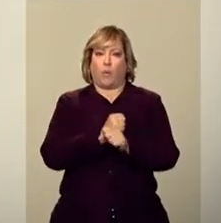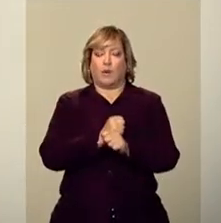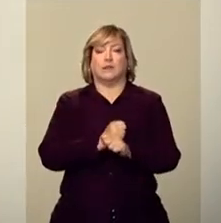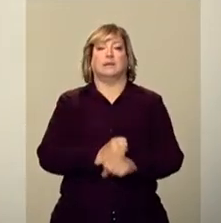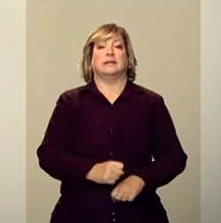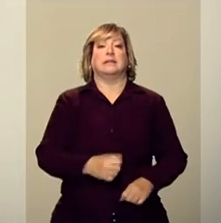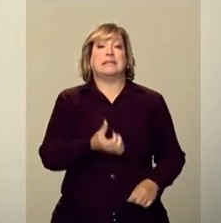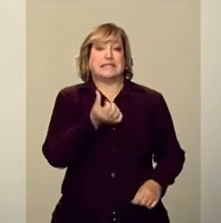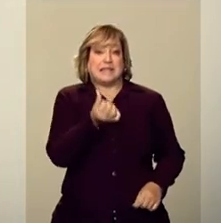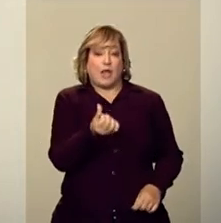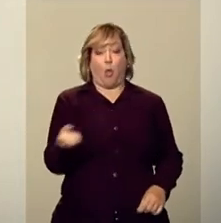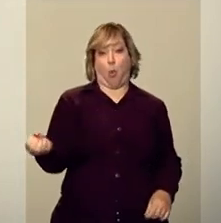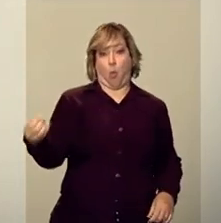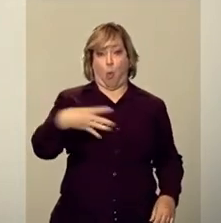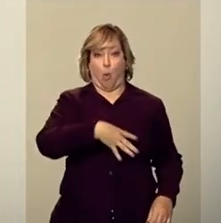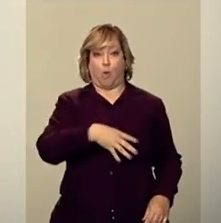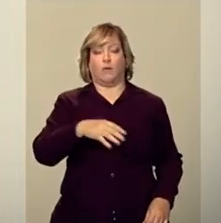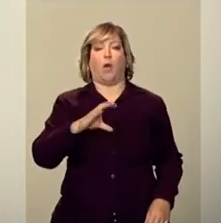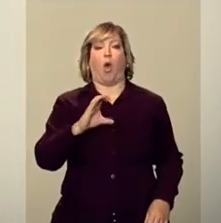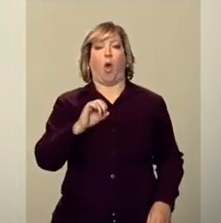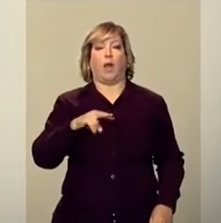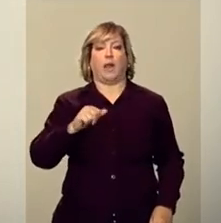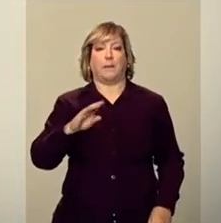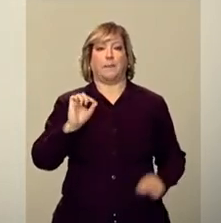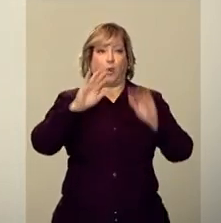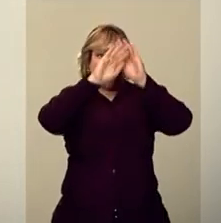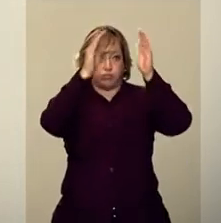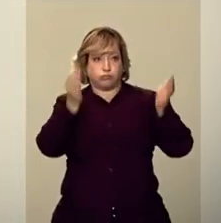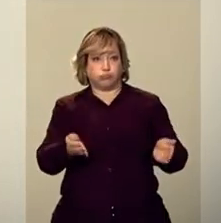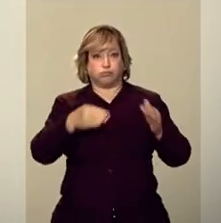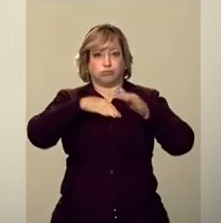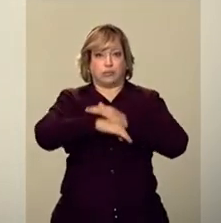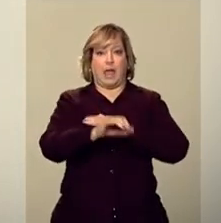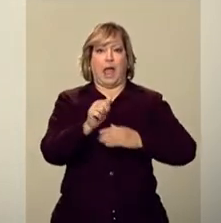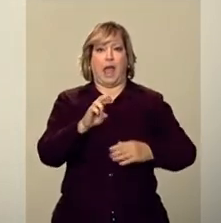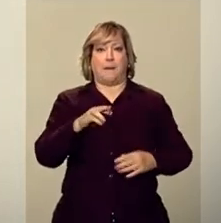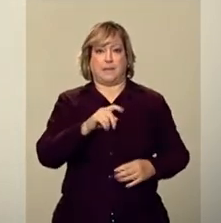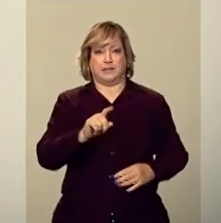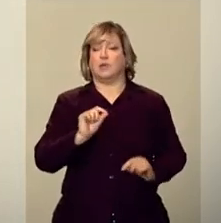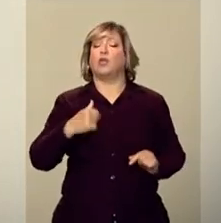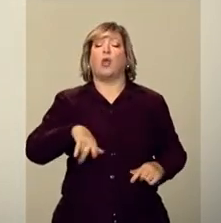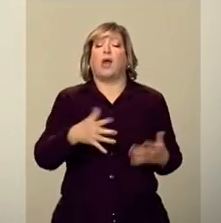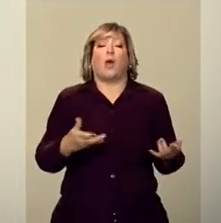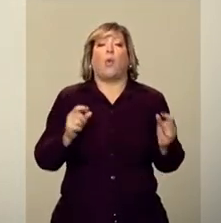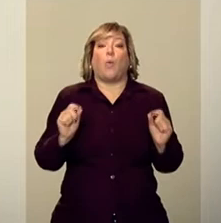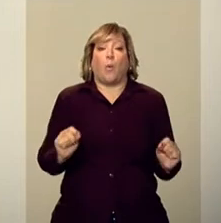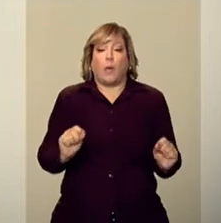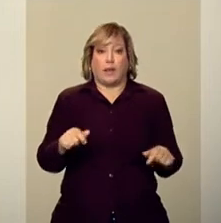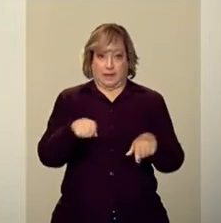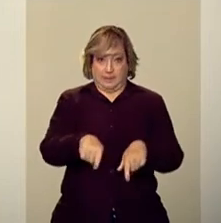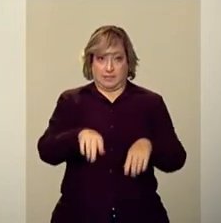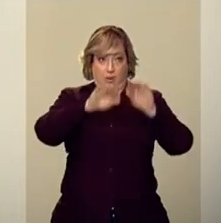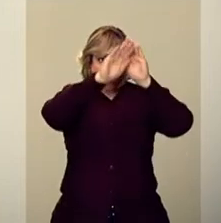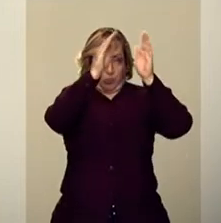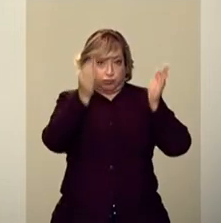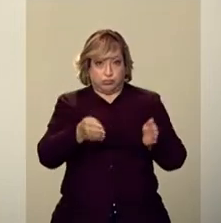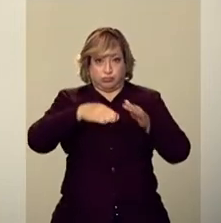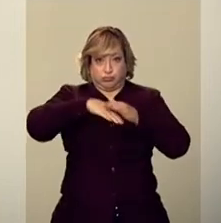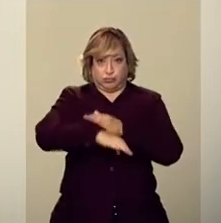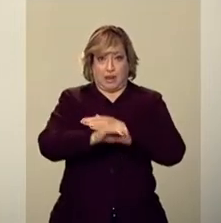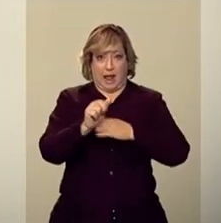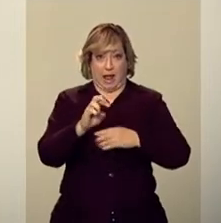seis novos armazéns da Conab que que nós queremos com isso Luciano nós queremos com isso com esses armazéns